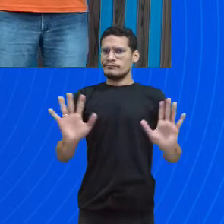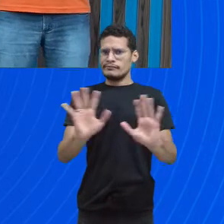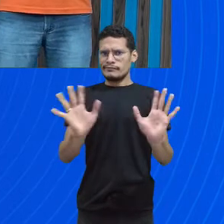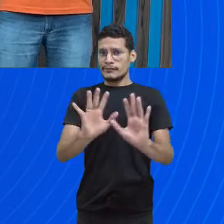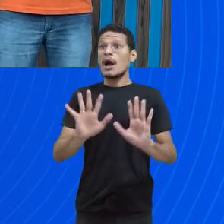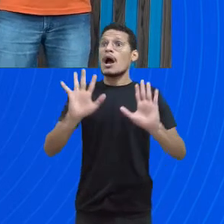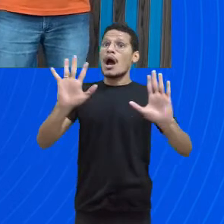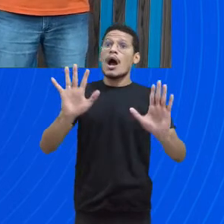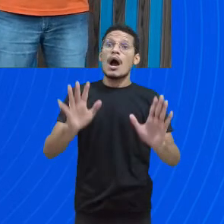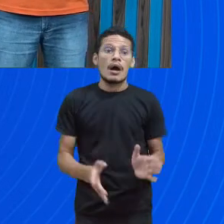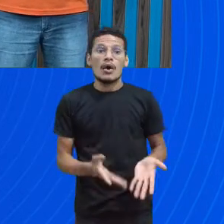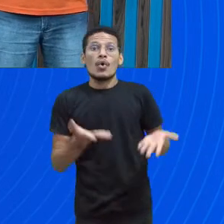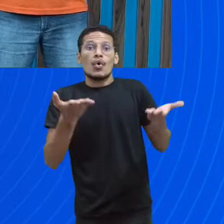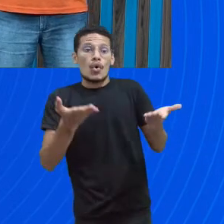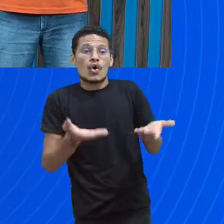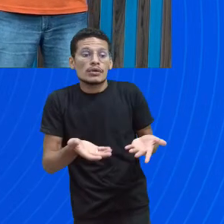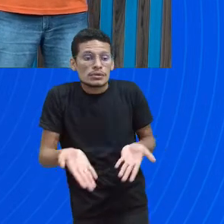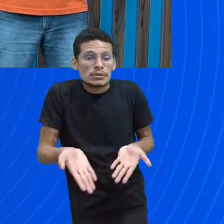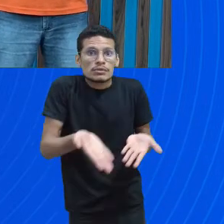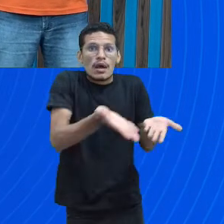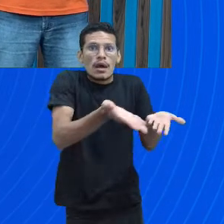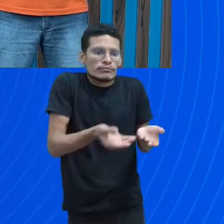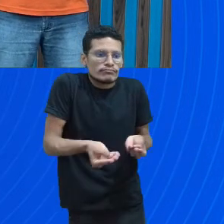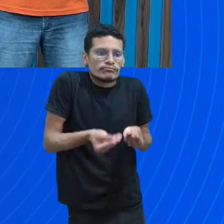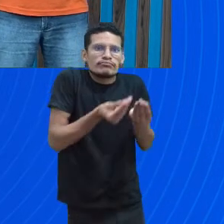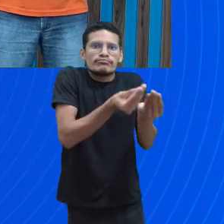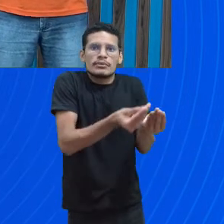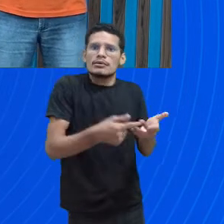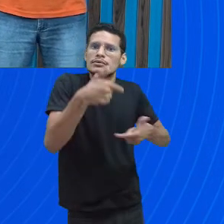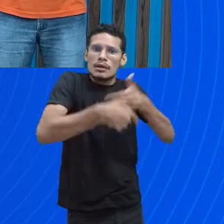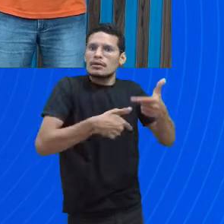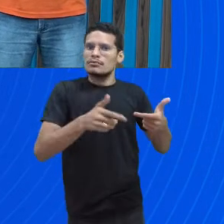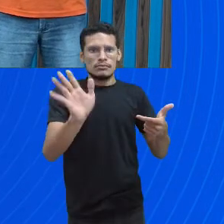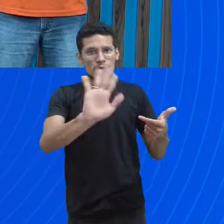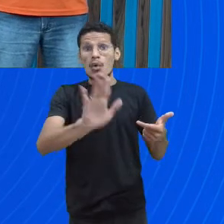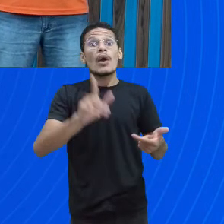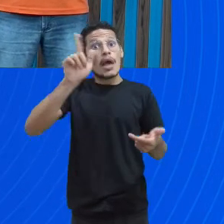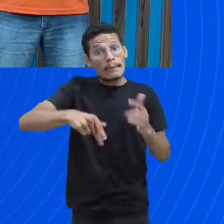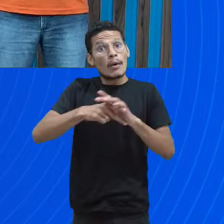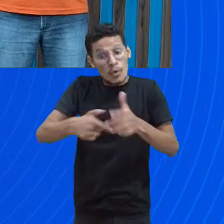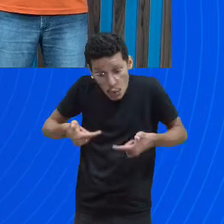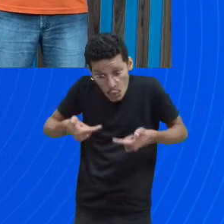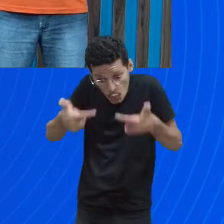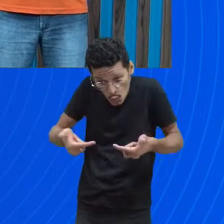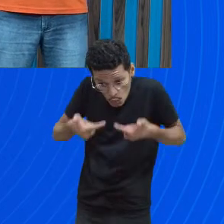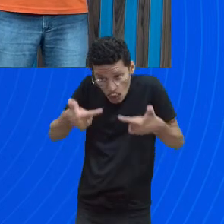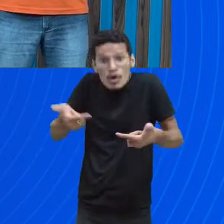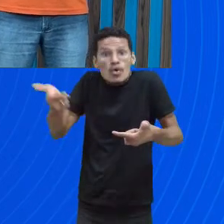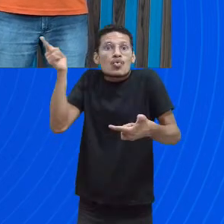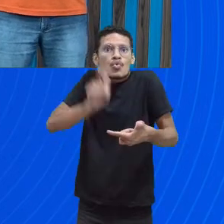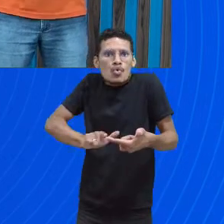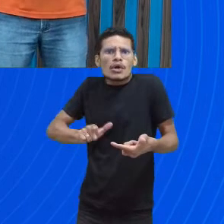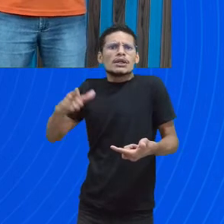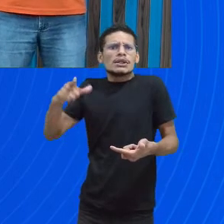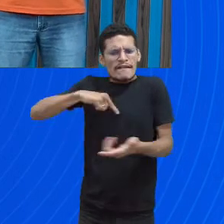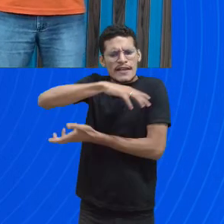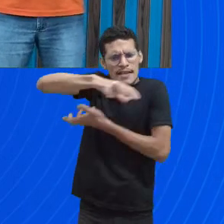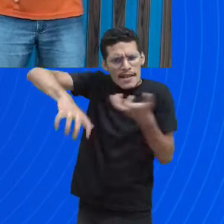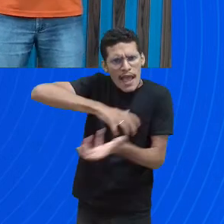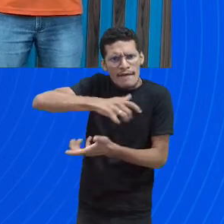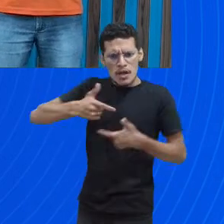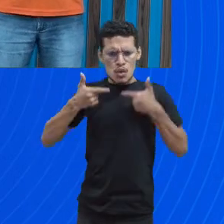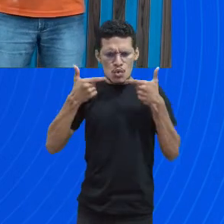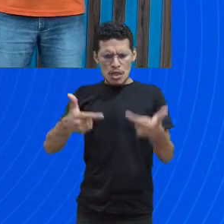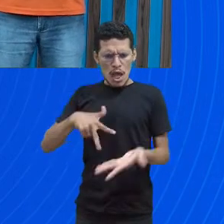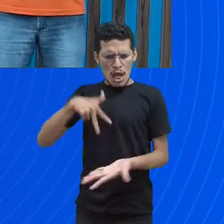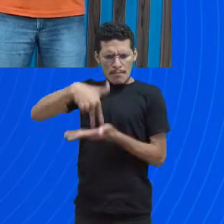olha, que dádiva para o trabalhador. Eu mostrei para vocês nas outras aulas que foi conquistado ao longo do tempo. Os trabalhadores fizeram greves,